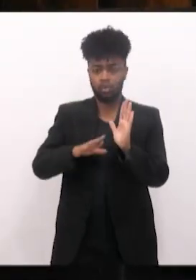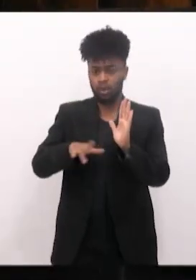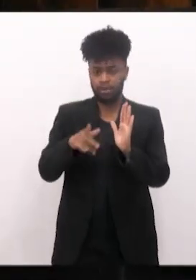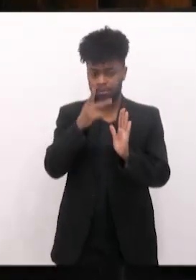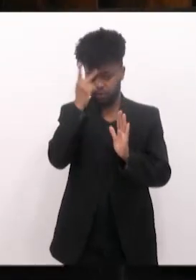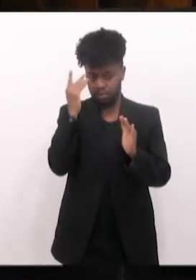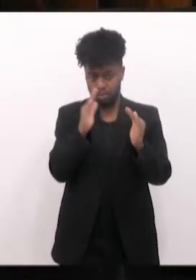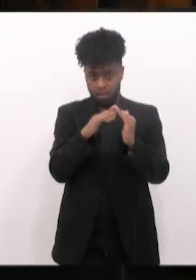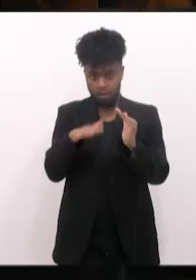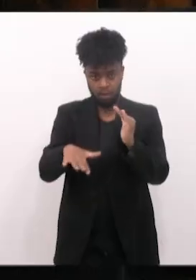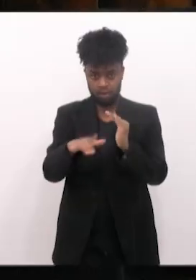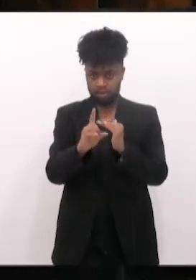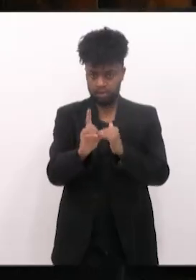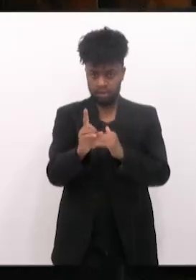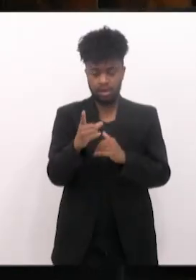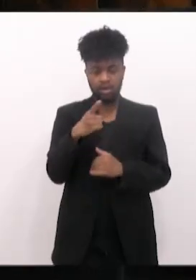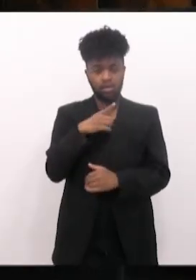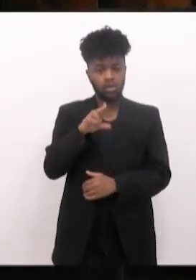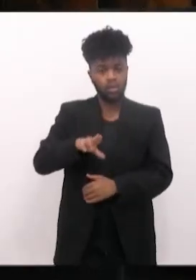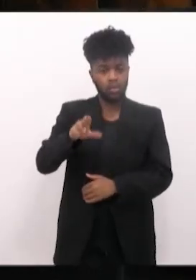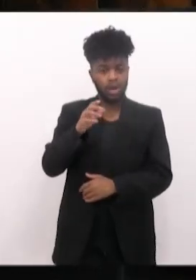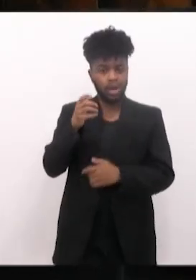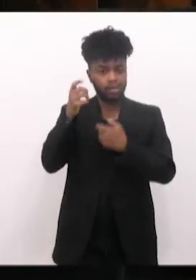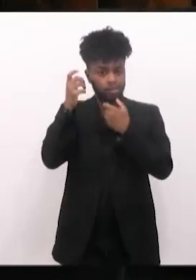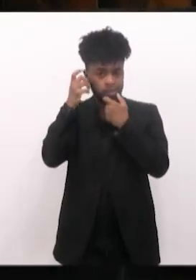não, com radinho,